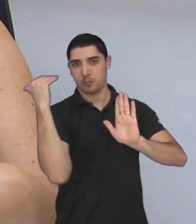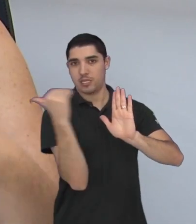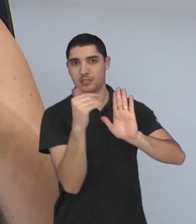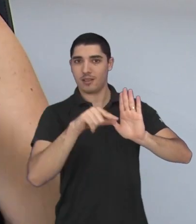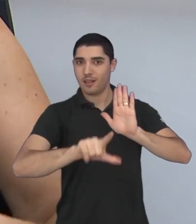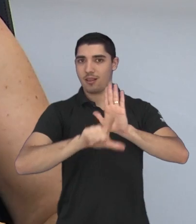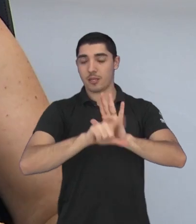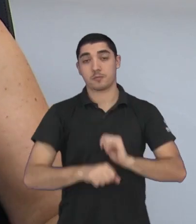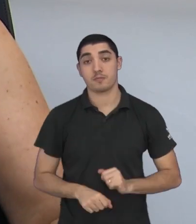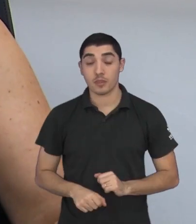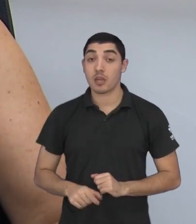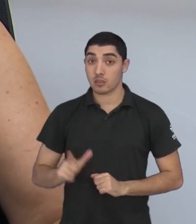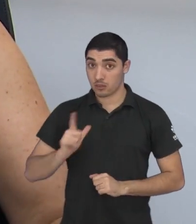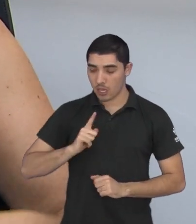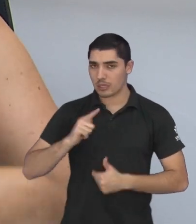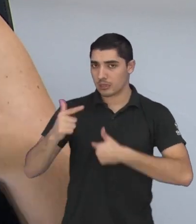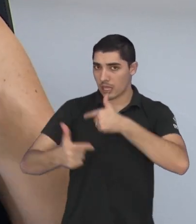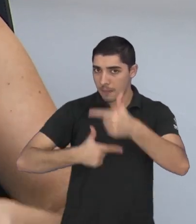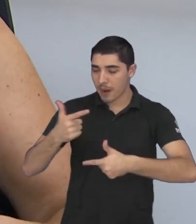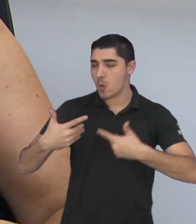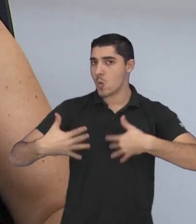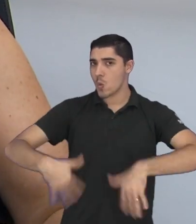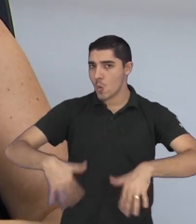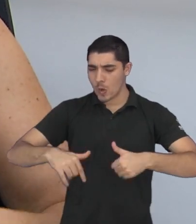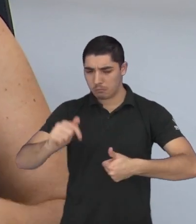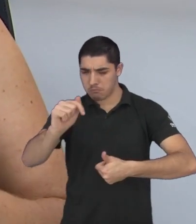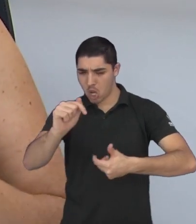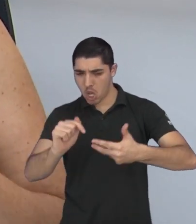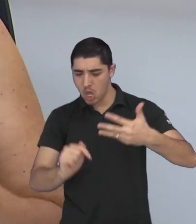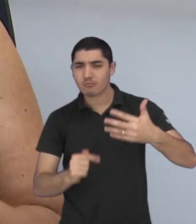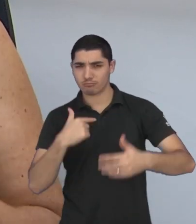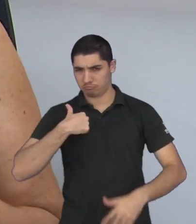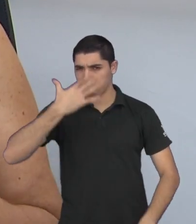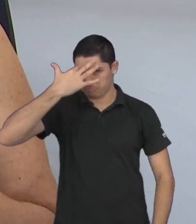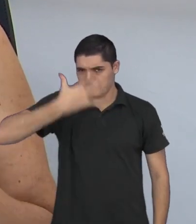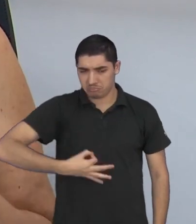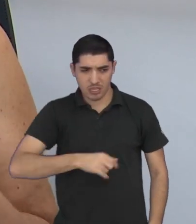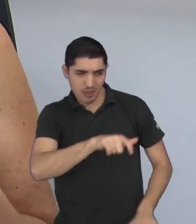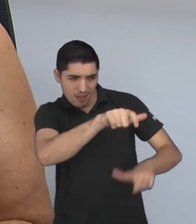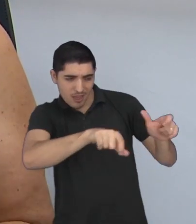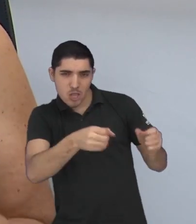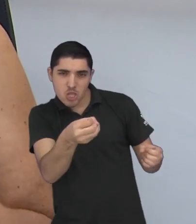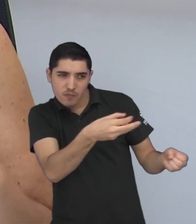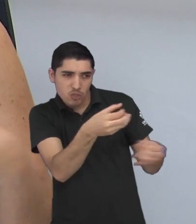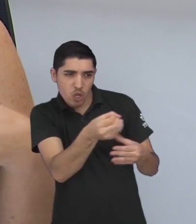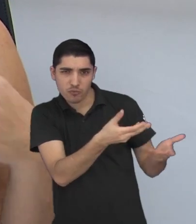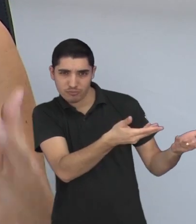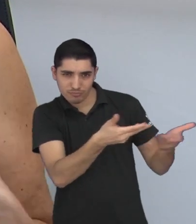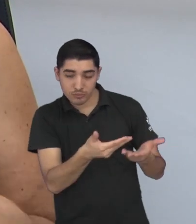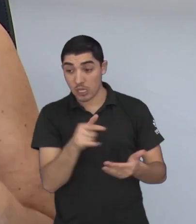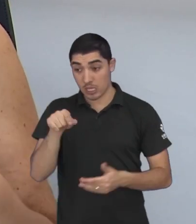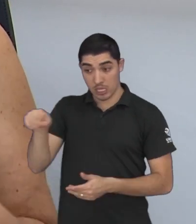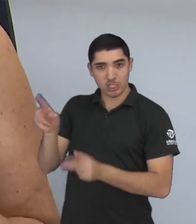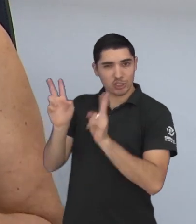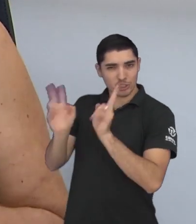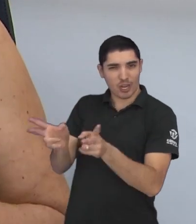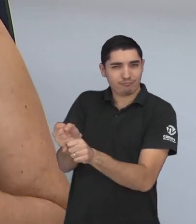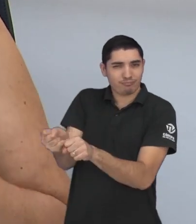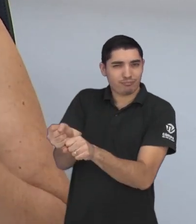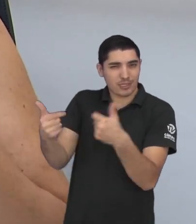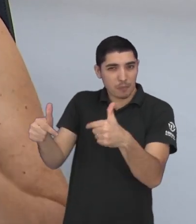de defesa de Israel ao Holocausto. Essa foi a mesma posição do vereador Tomás Henrique, que também condenou a fala de Lula.